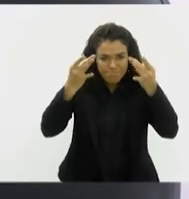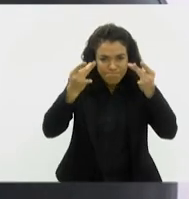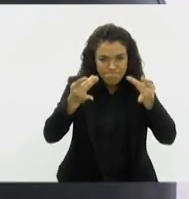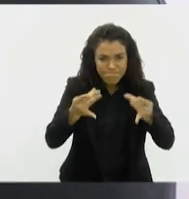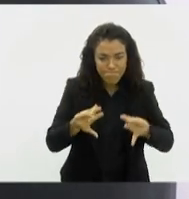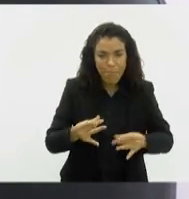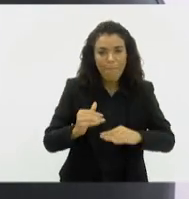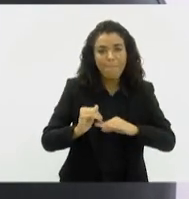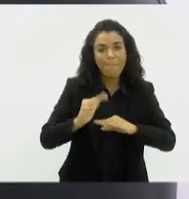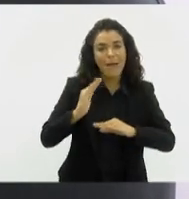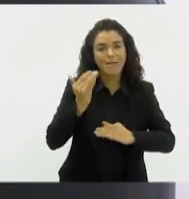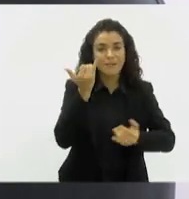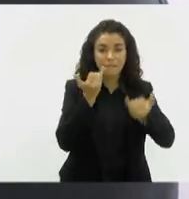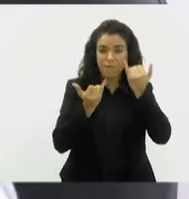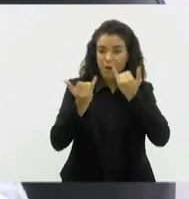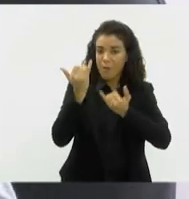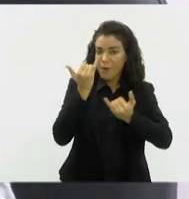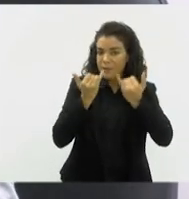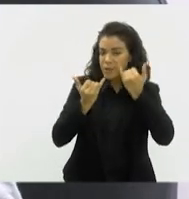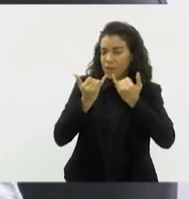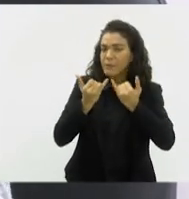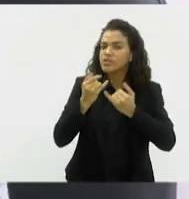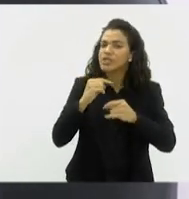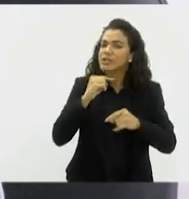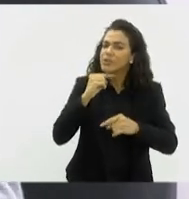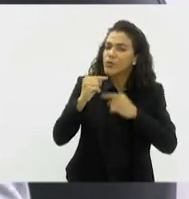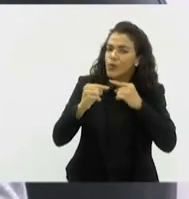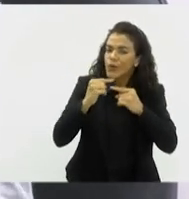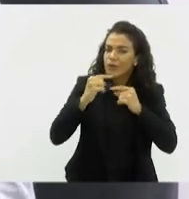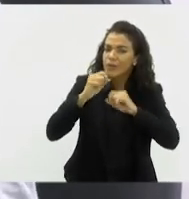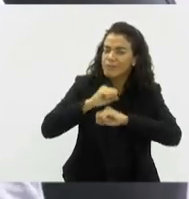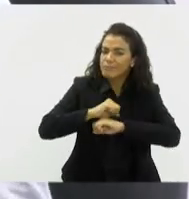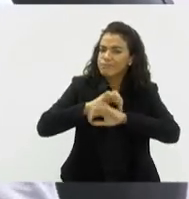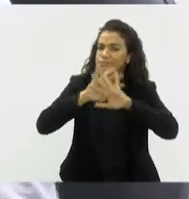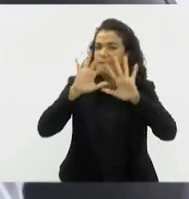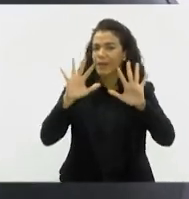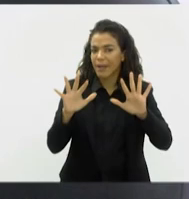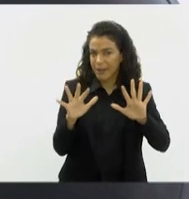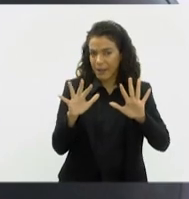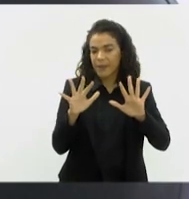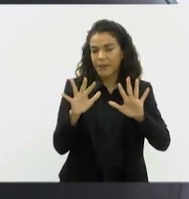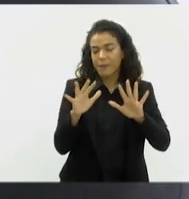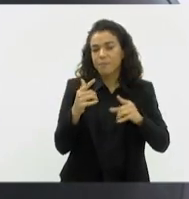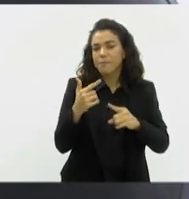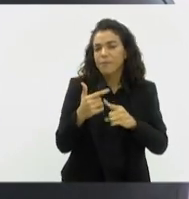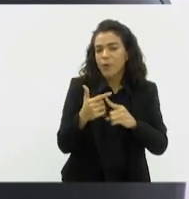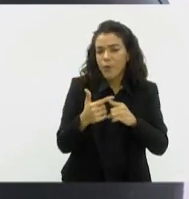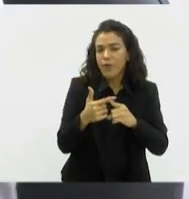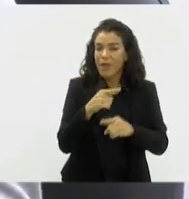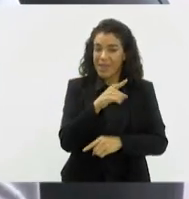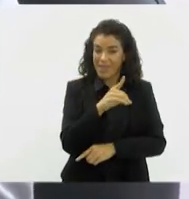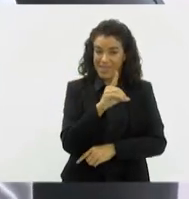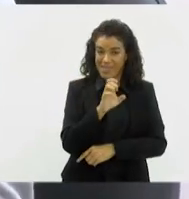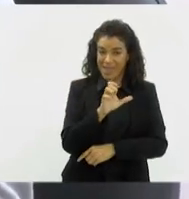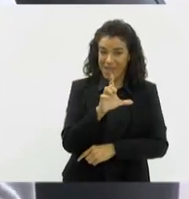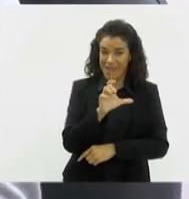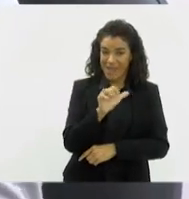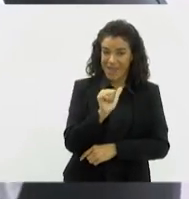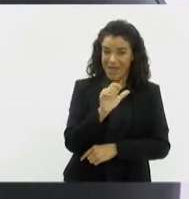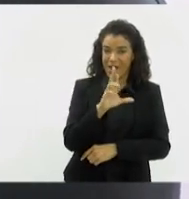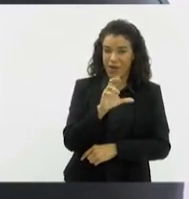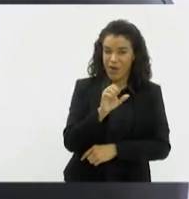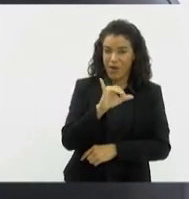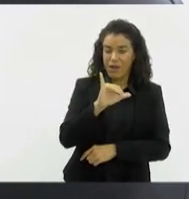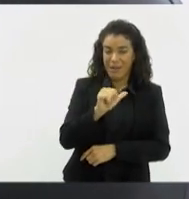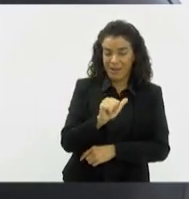mais informações para tirar qualquer tipo de dúvida em relação à questão, porque o apontamento do deputado De La Rolle é correto.